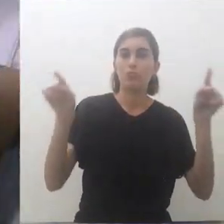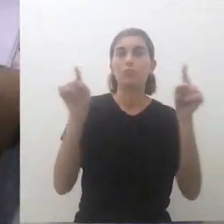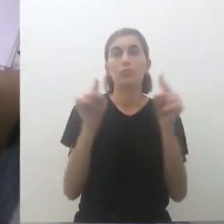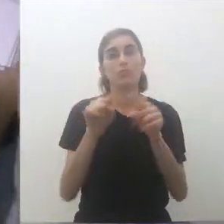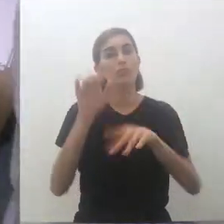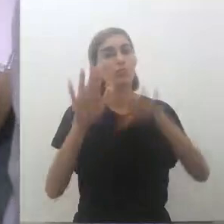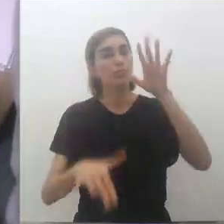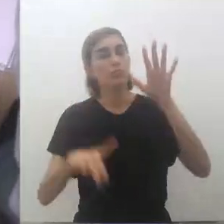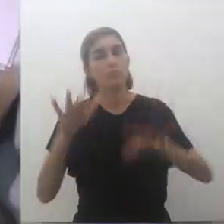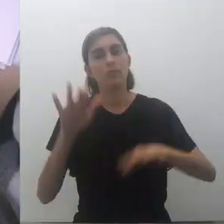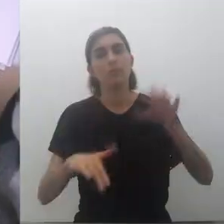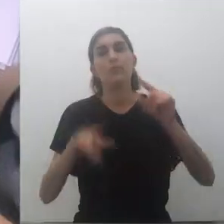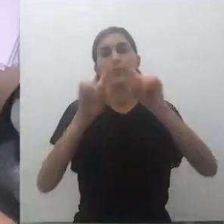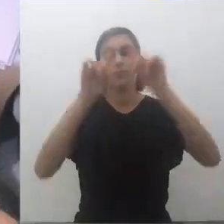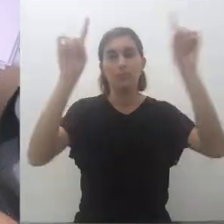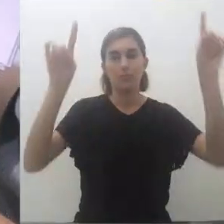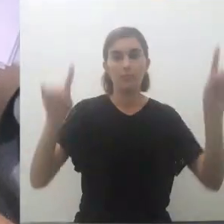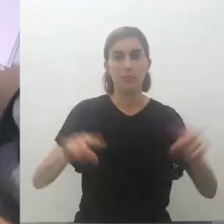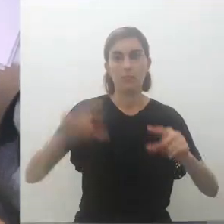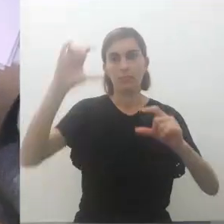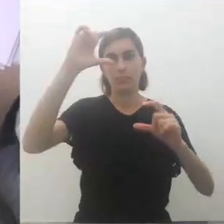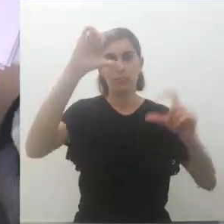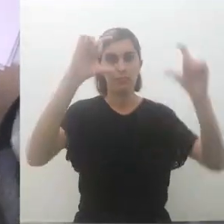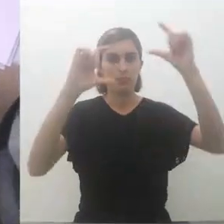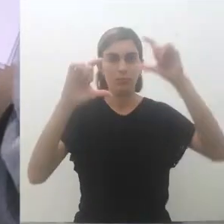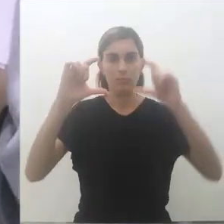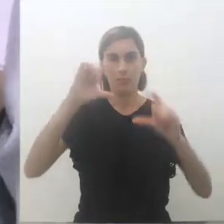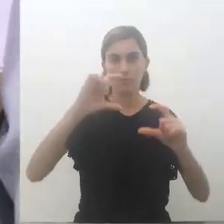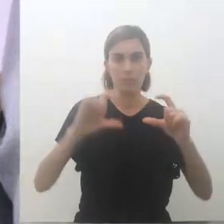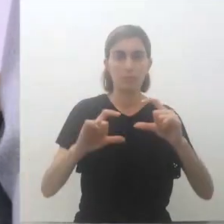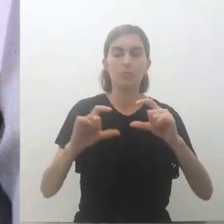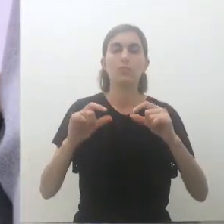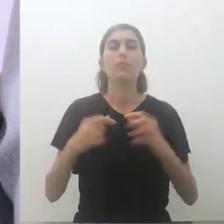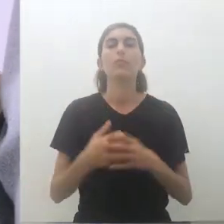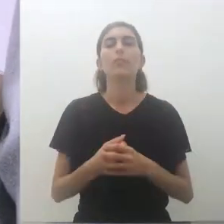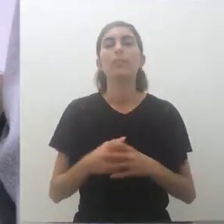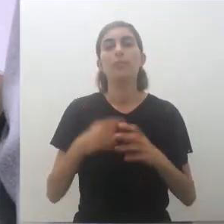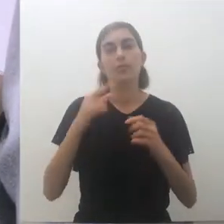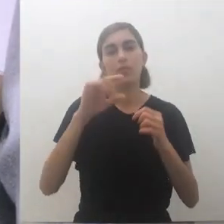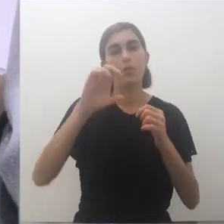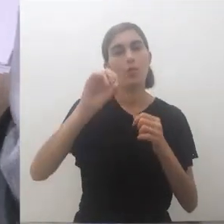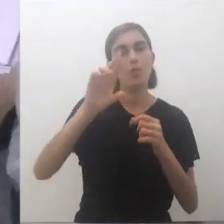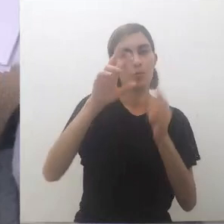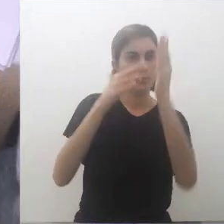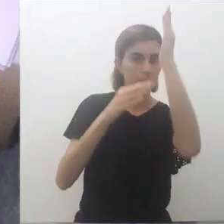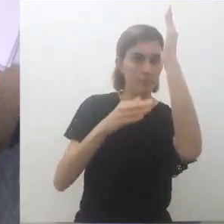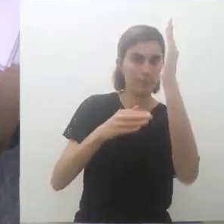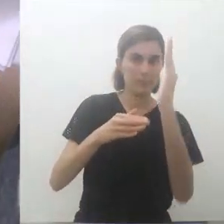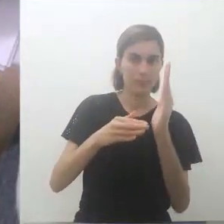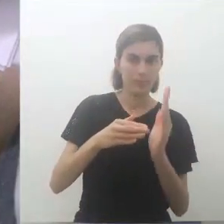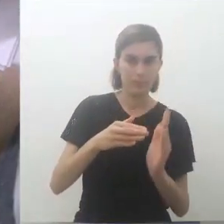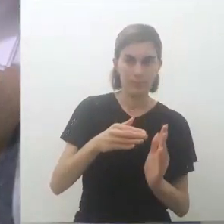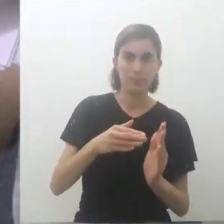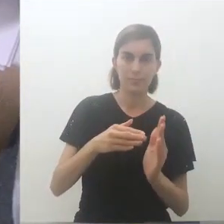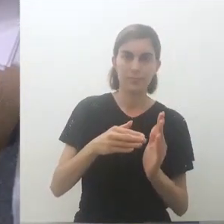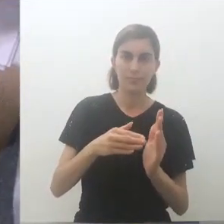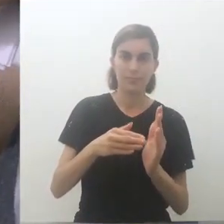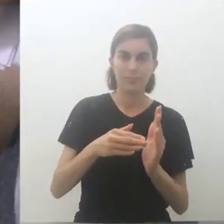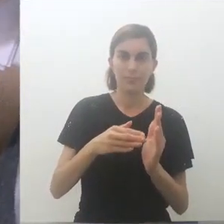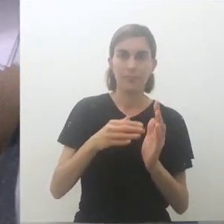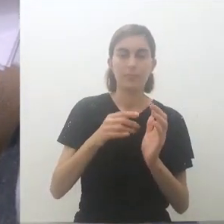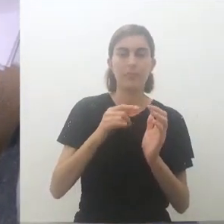enquadramento. Quando eu estou trabalhando na posição horizontal, que é de paisagem, eu tenho